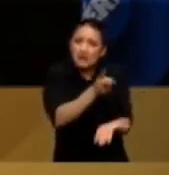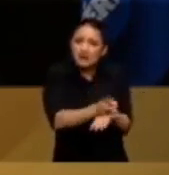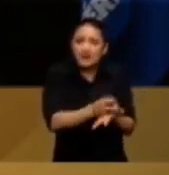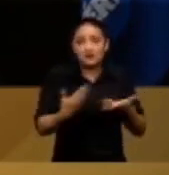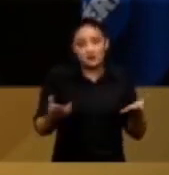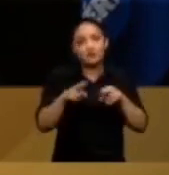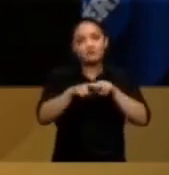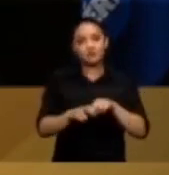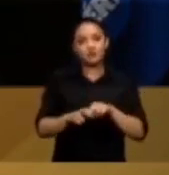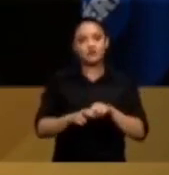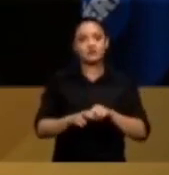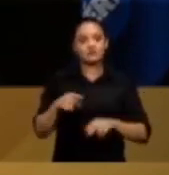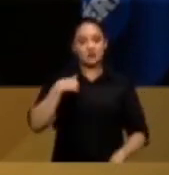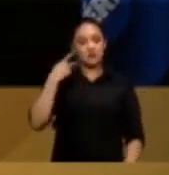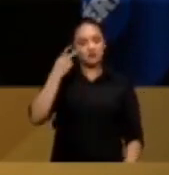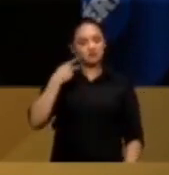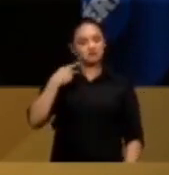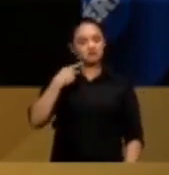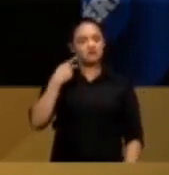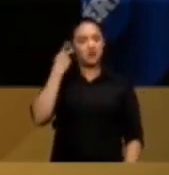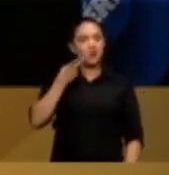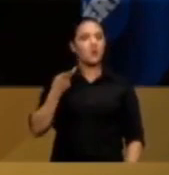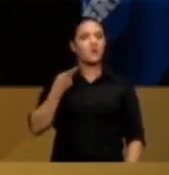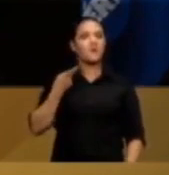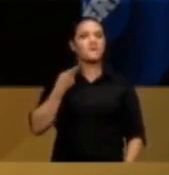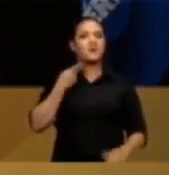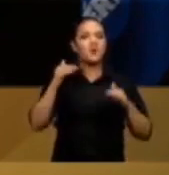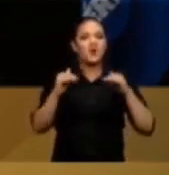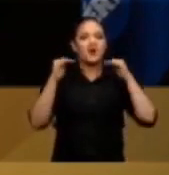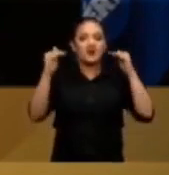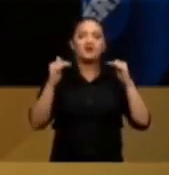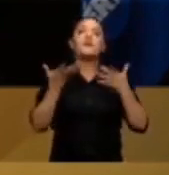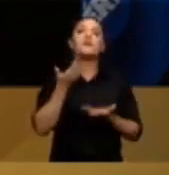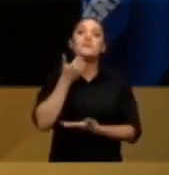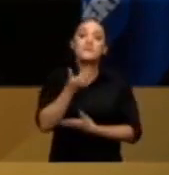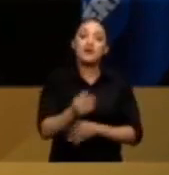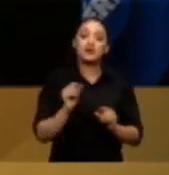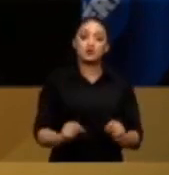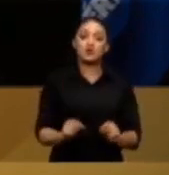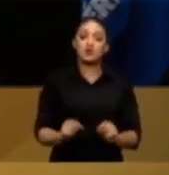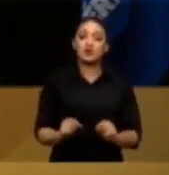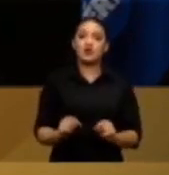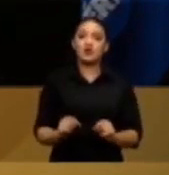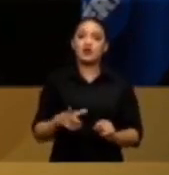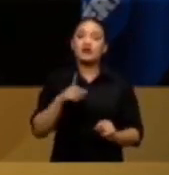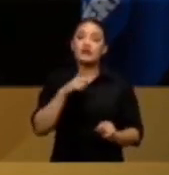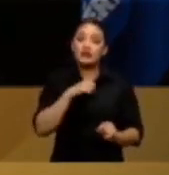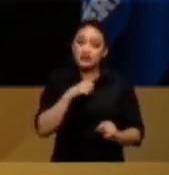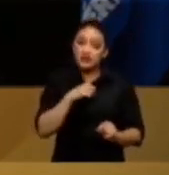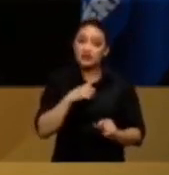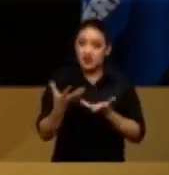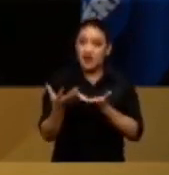da República requer à Suprema Corte que seja julgado procedente o pedido de